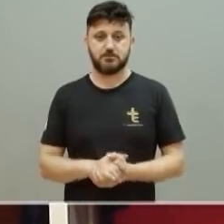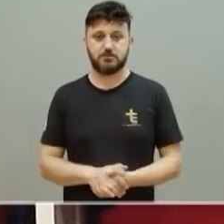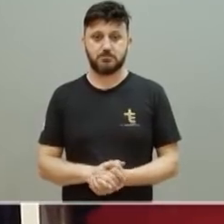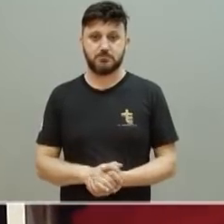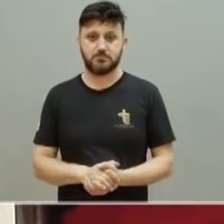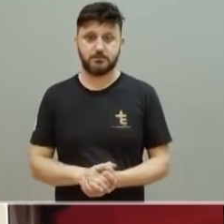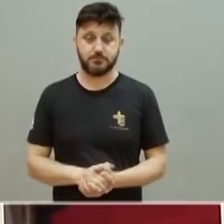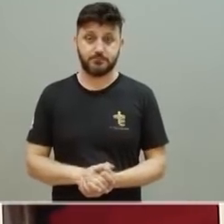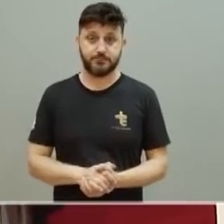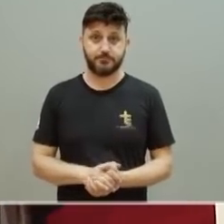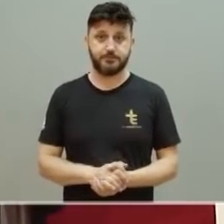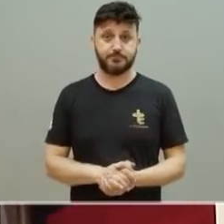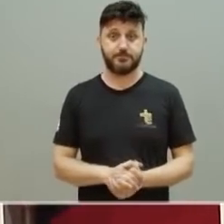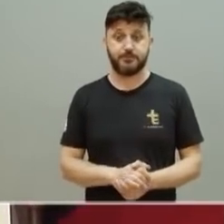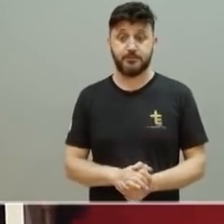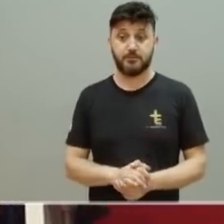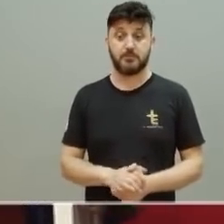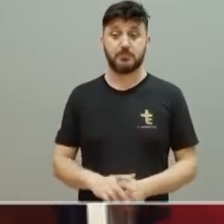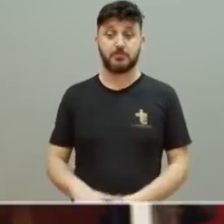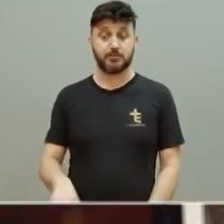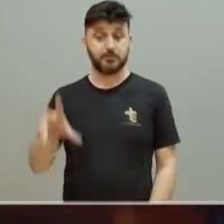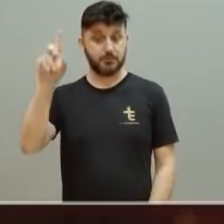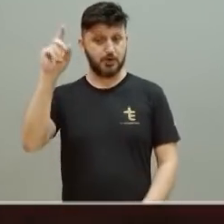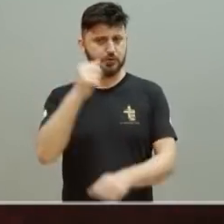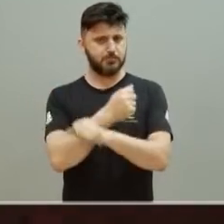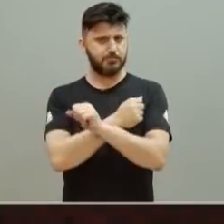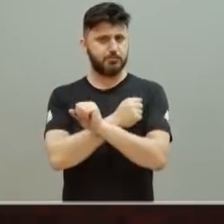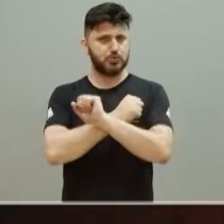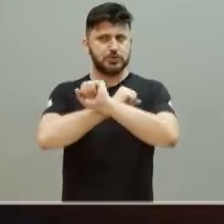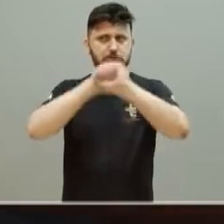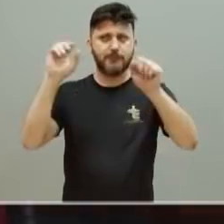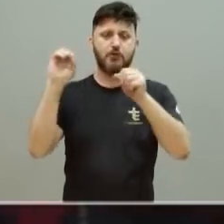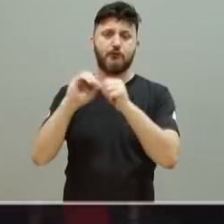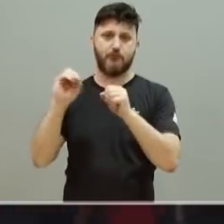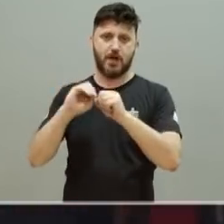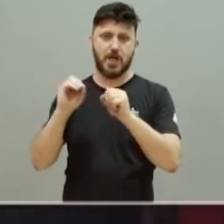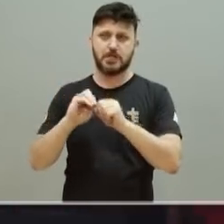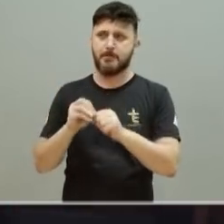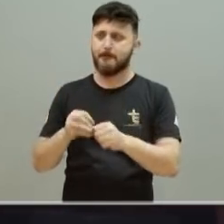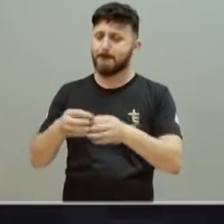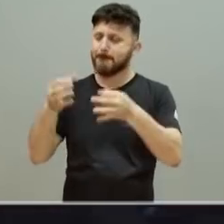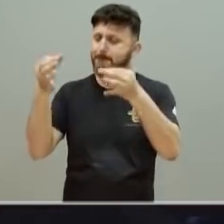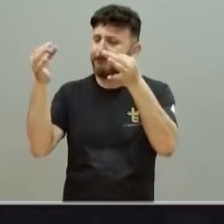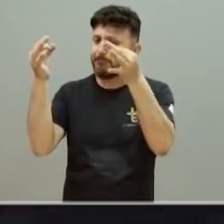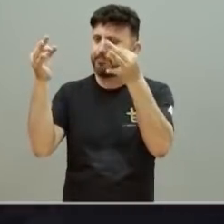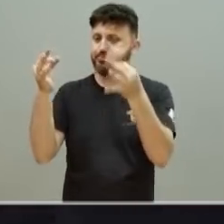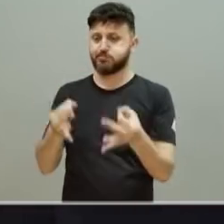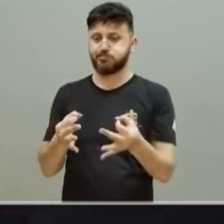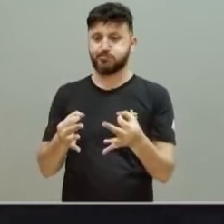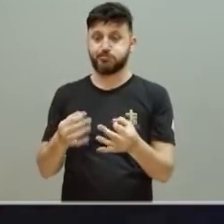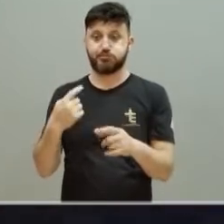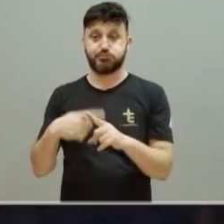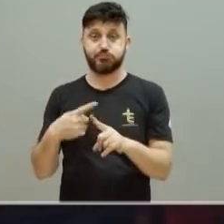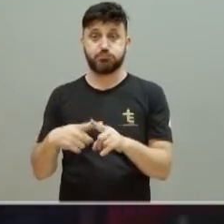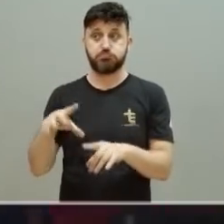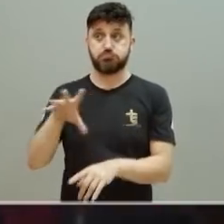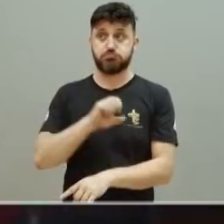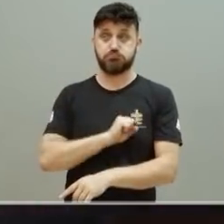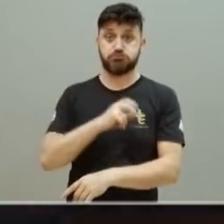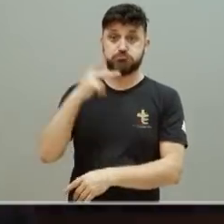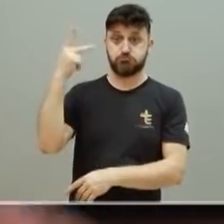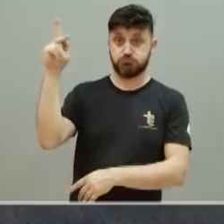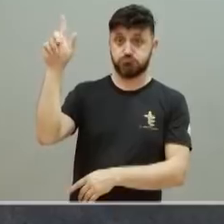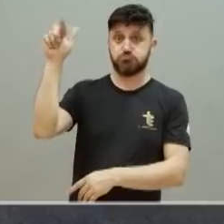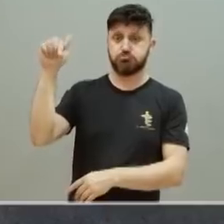Esse Deus é tão misericordioso, esse Deus do impossível é tão tremendo. O amor dele é